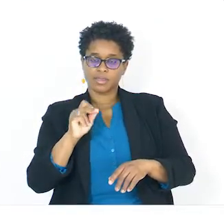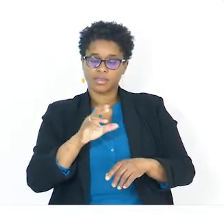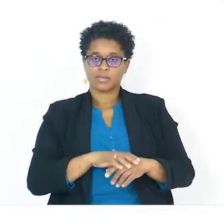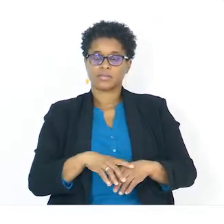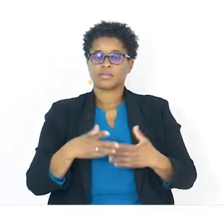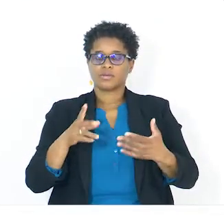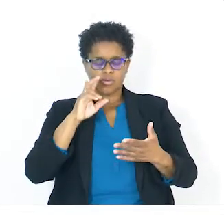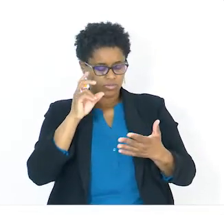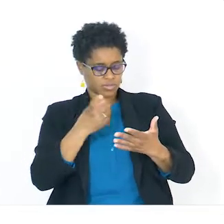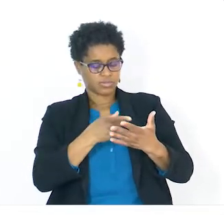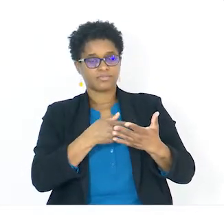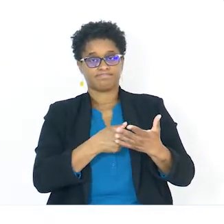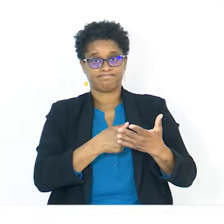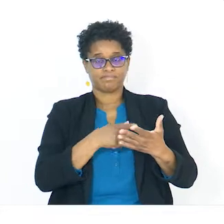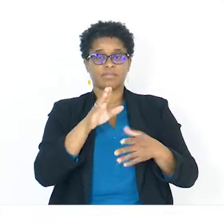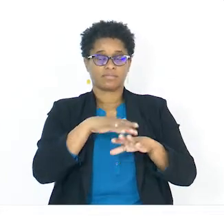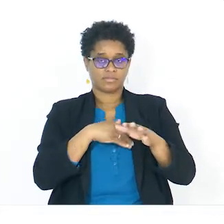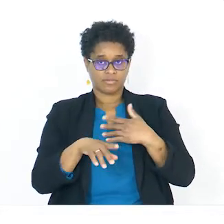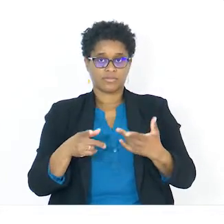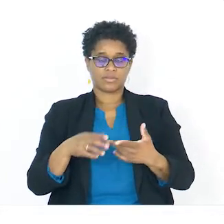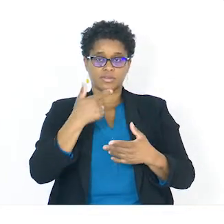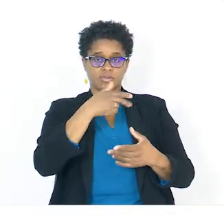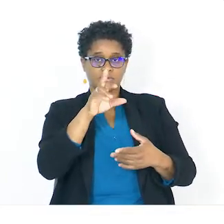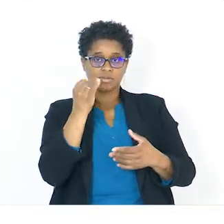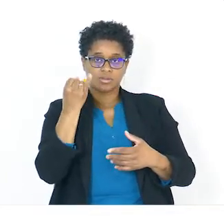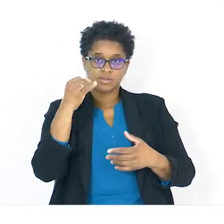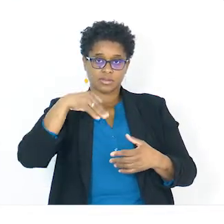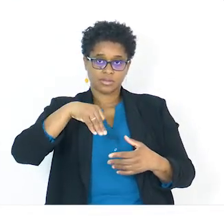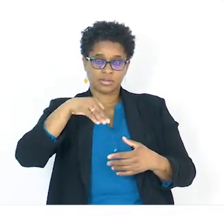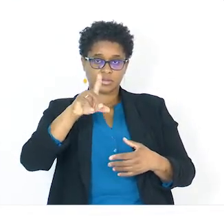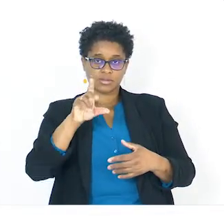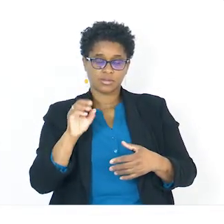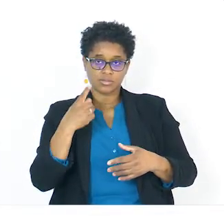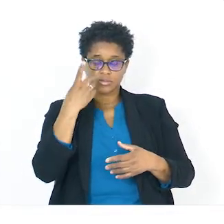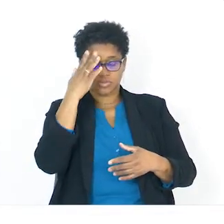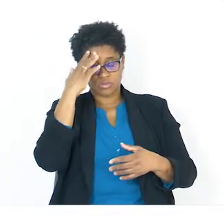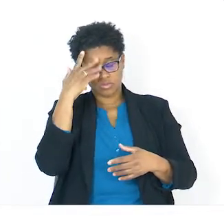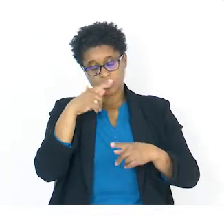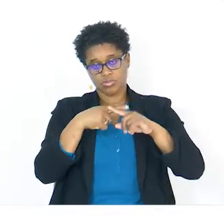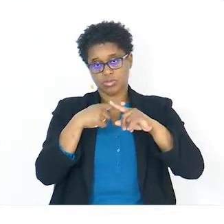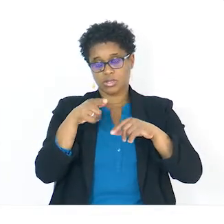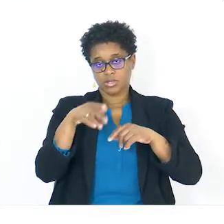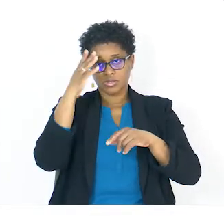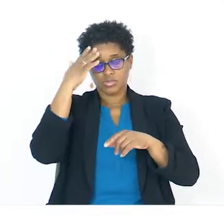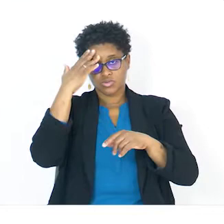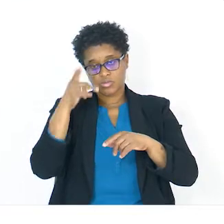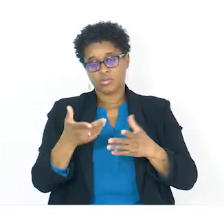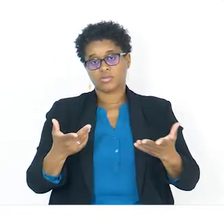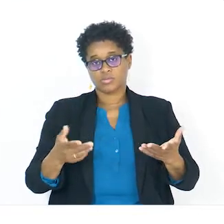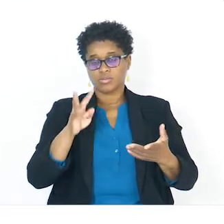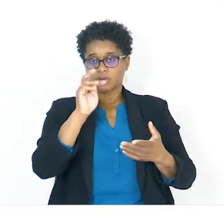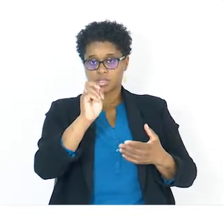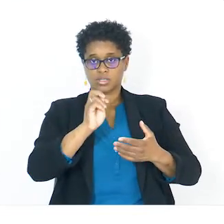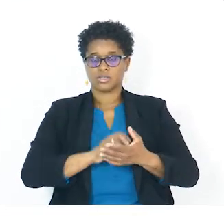Então, observação. Para calcular o triplo de um número, multiplica-se esse número